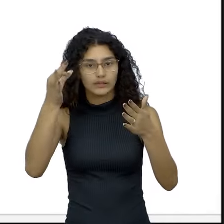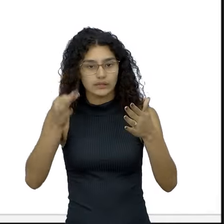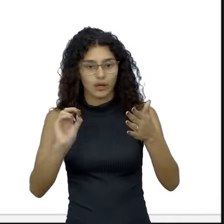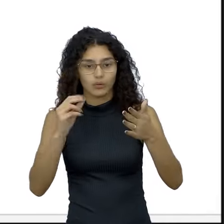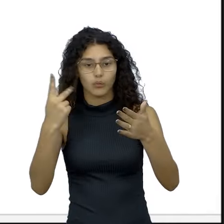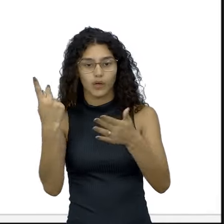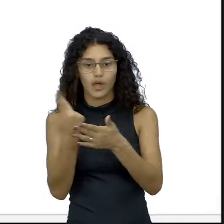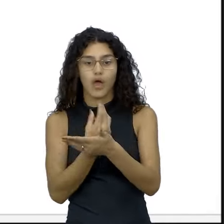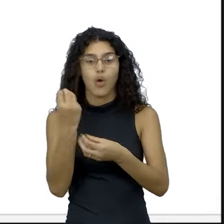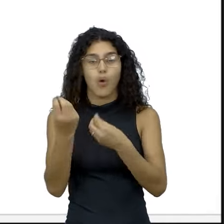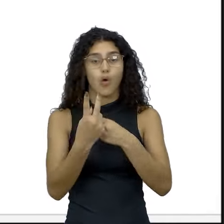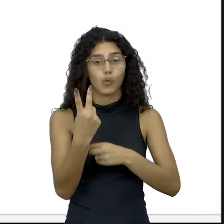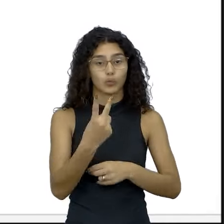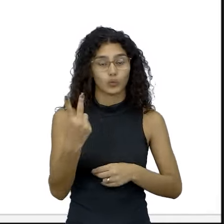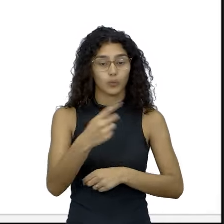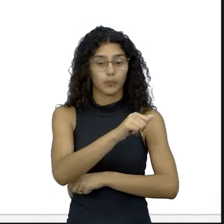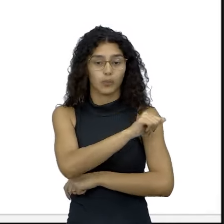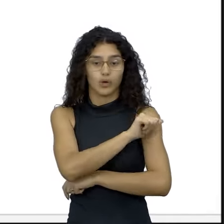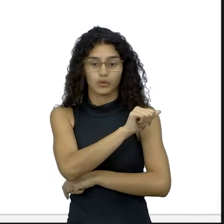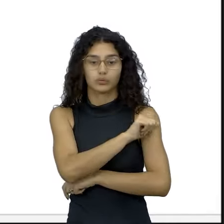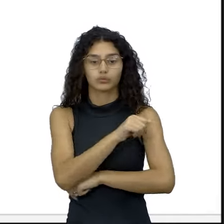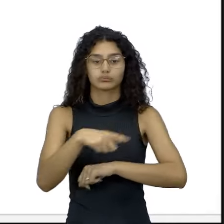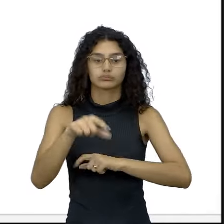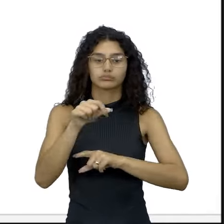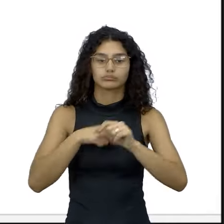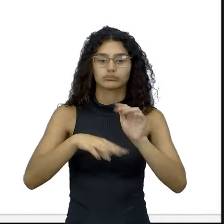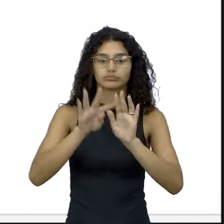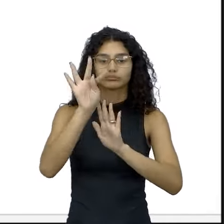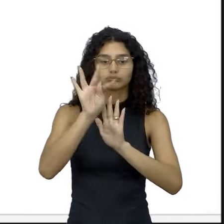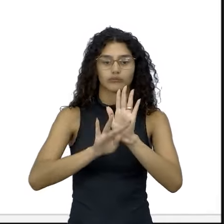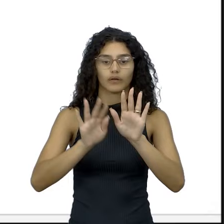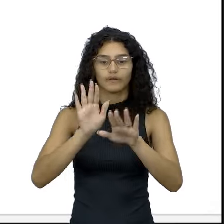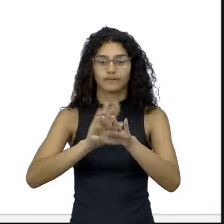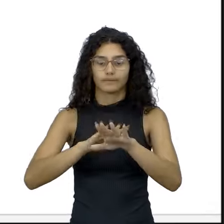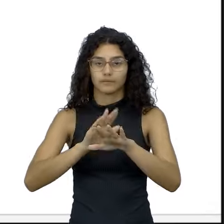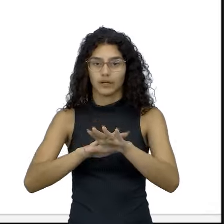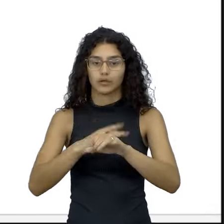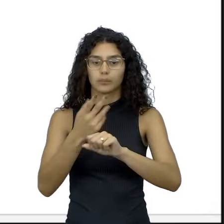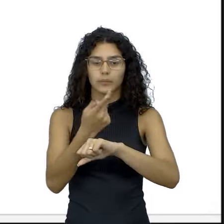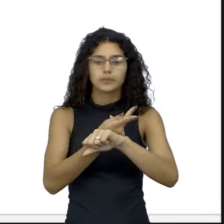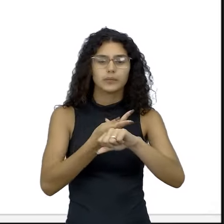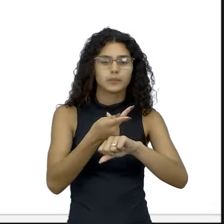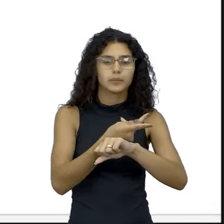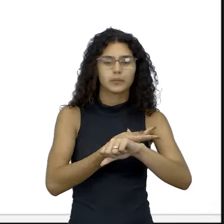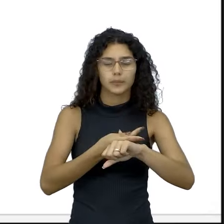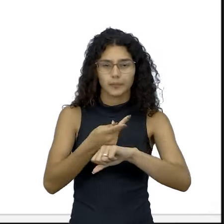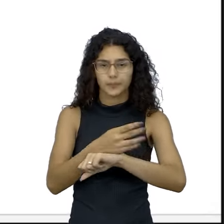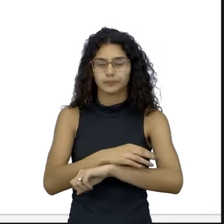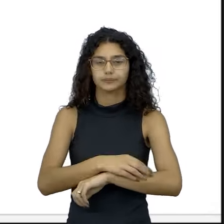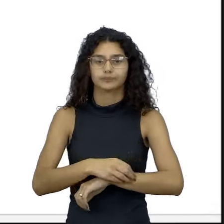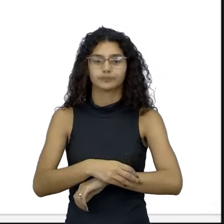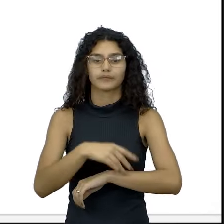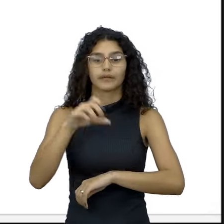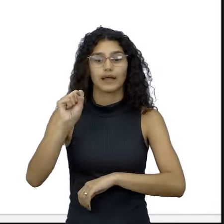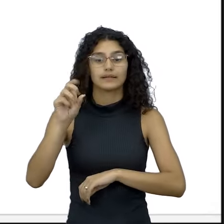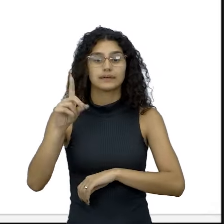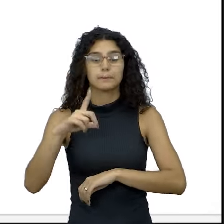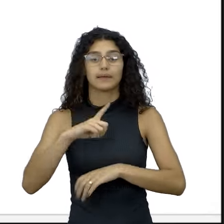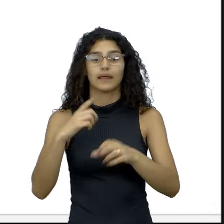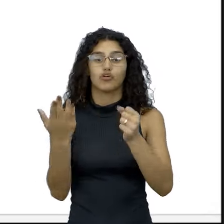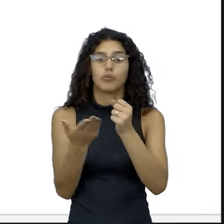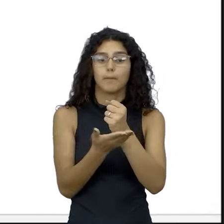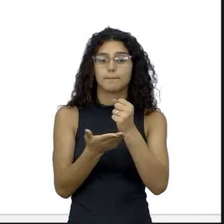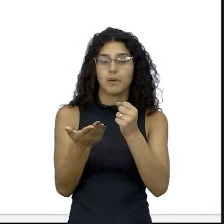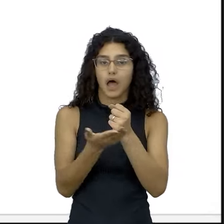onde eles irão em duplas, né, os estudantes eles escolherão um dos textos que foram explorados na sequência didática para servir de base,